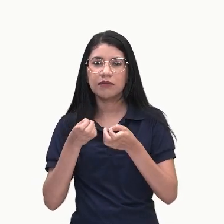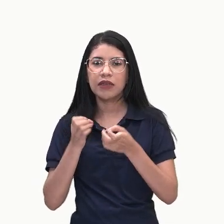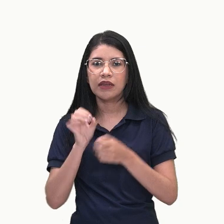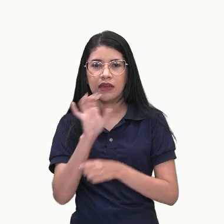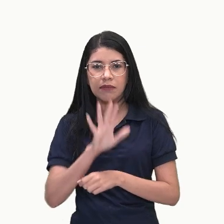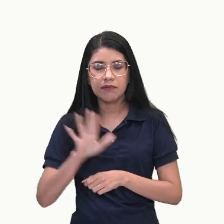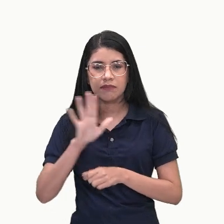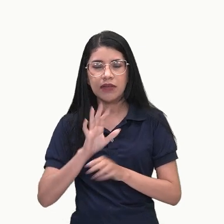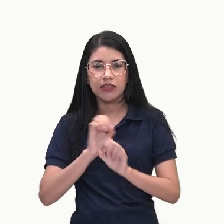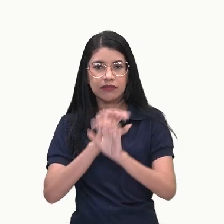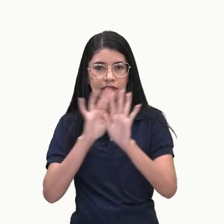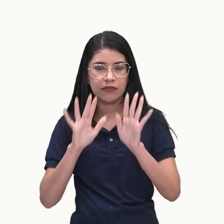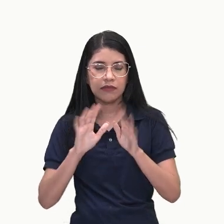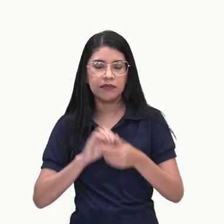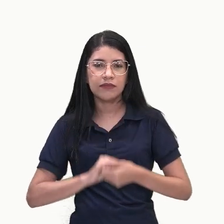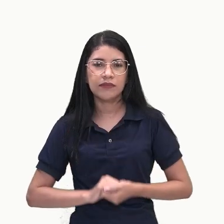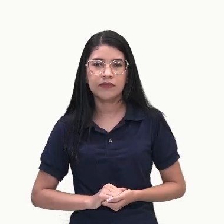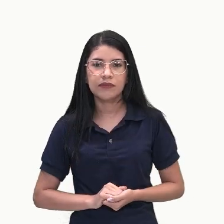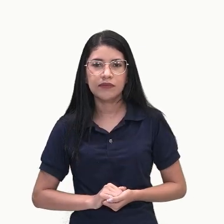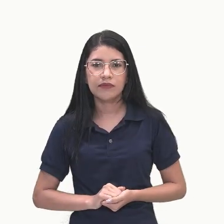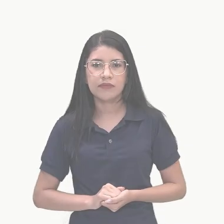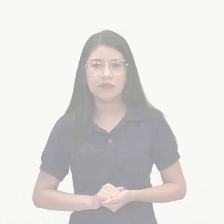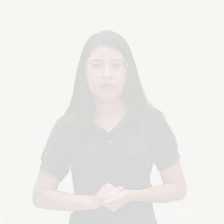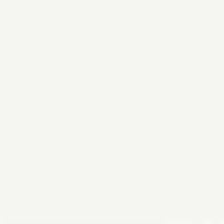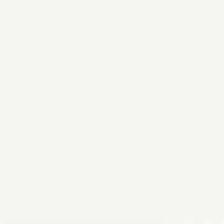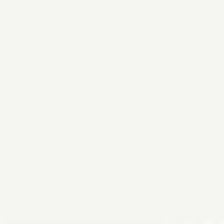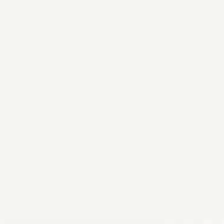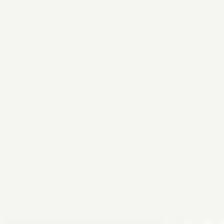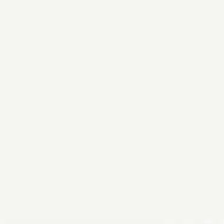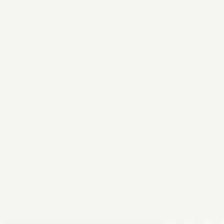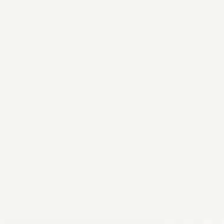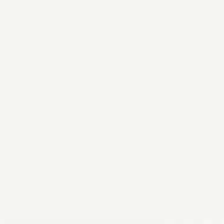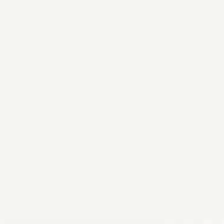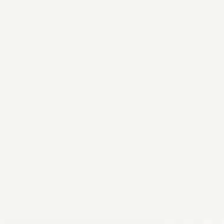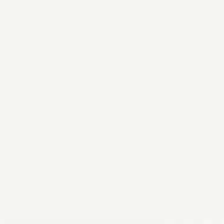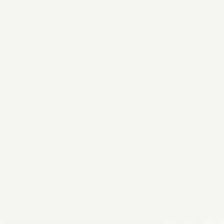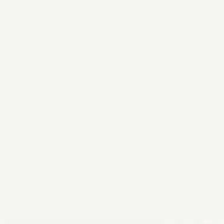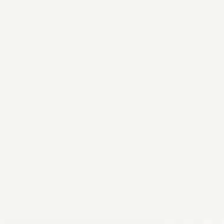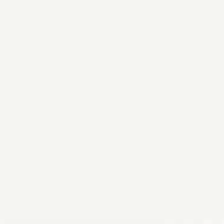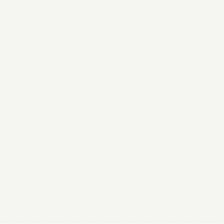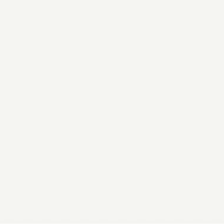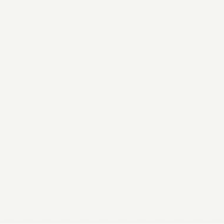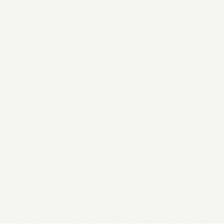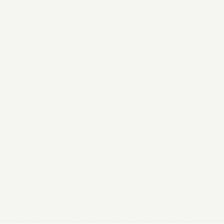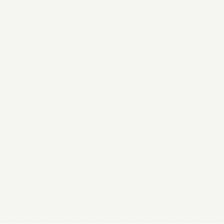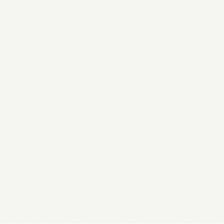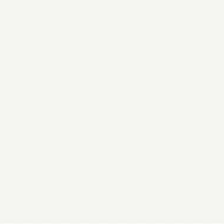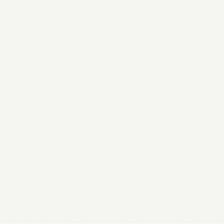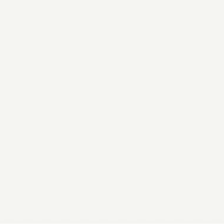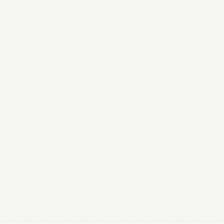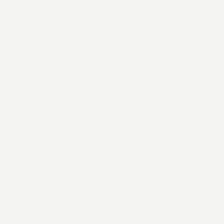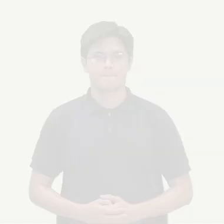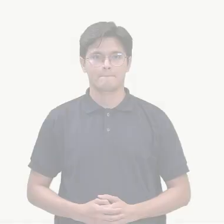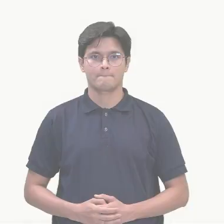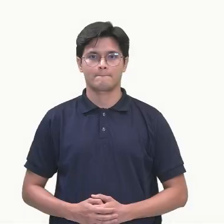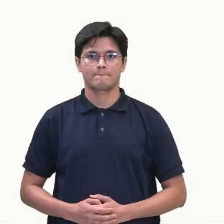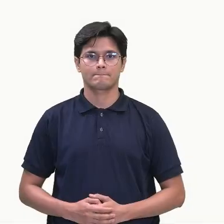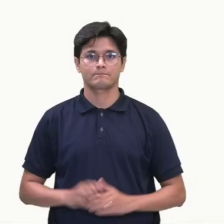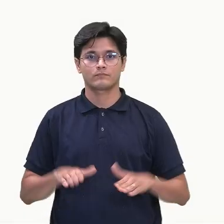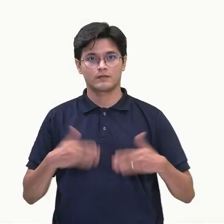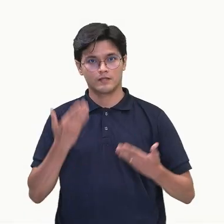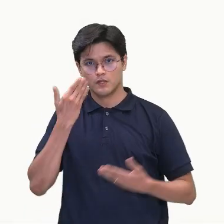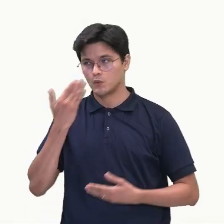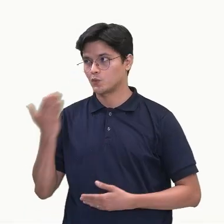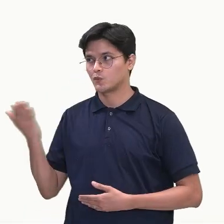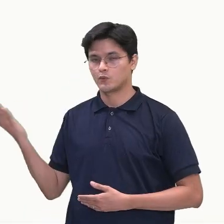visão, né, mais ali em 3D, para a gente conseguir observar um pouco mais dessas células do tecido epitelial. Então, olha aqui. Nesse caso,